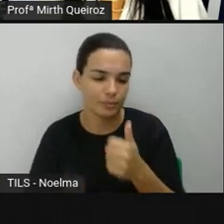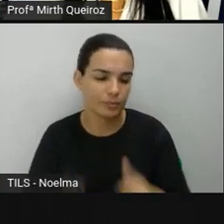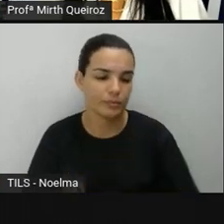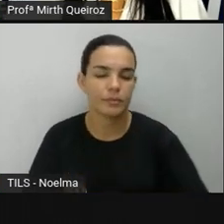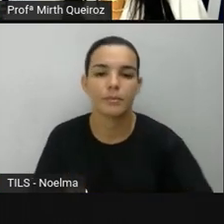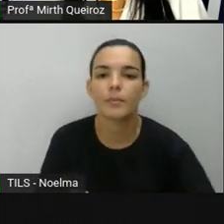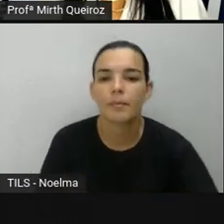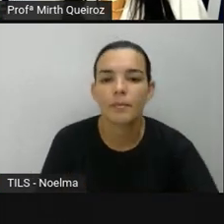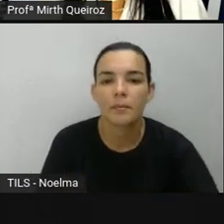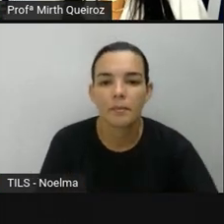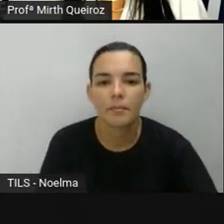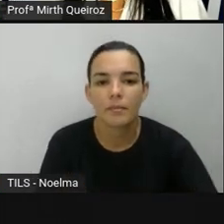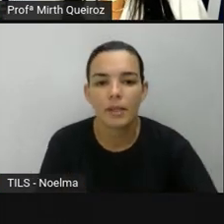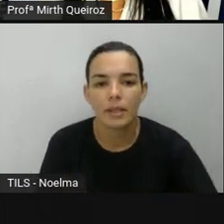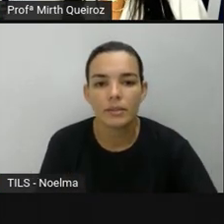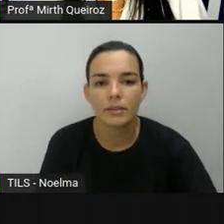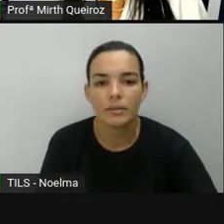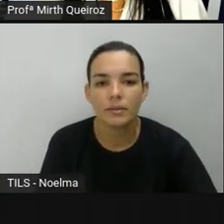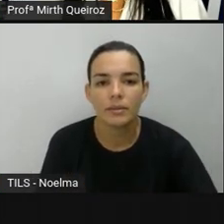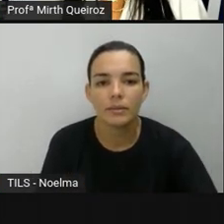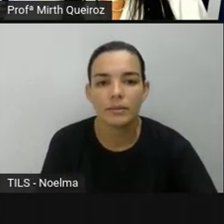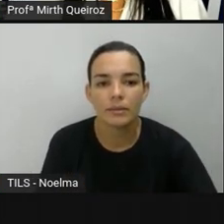tá?